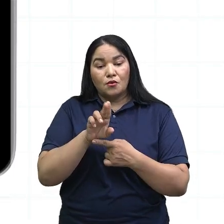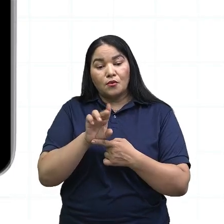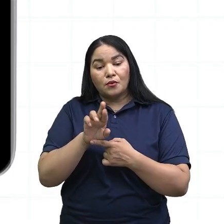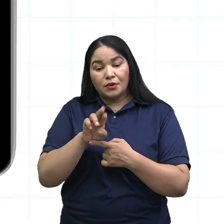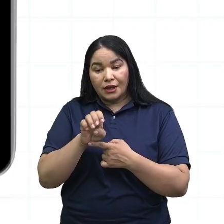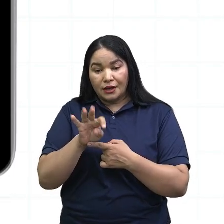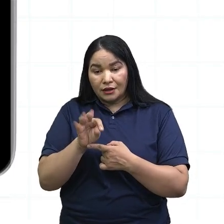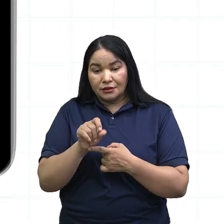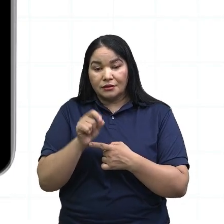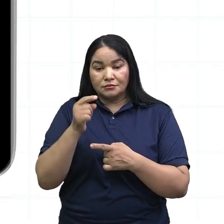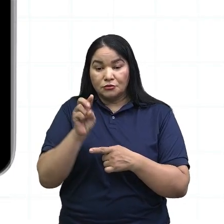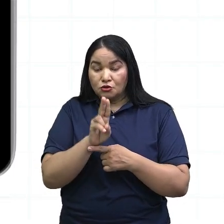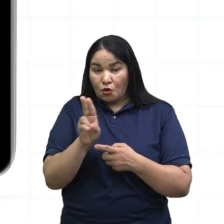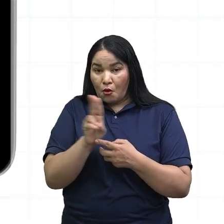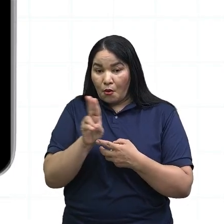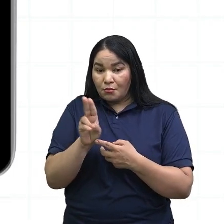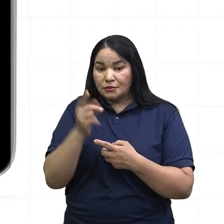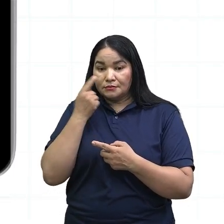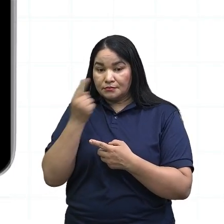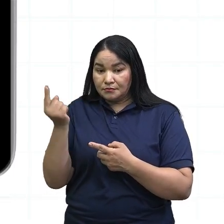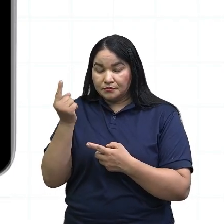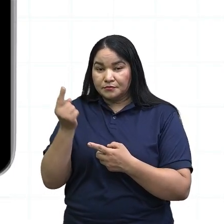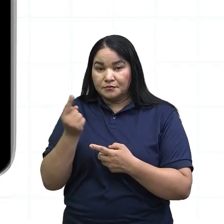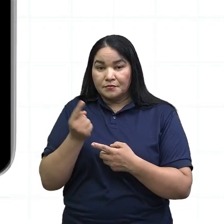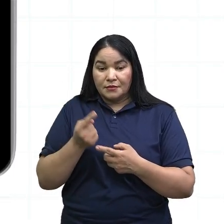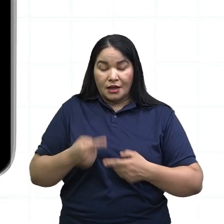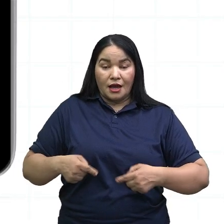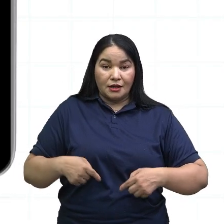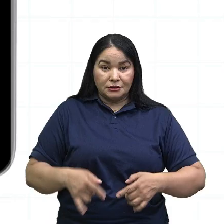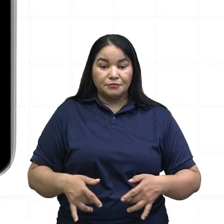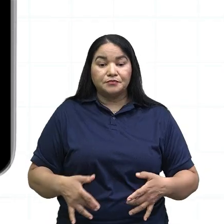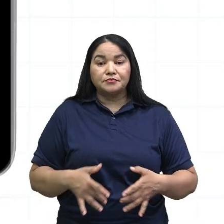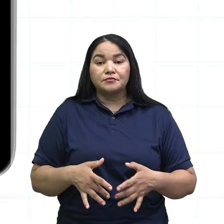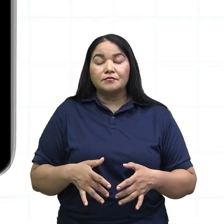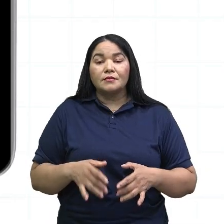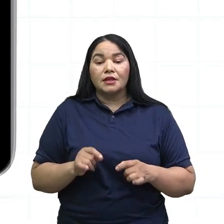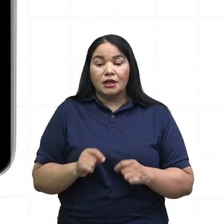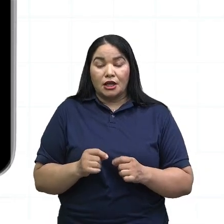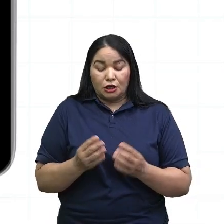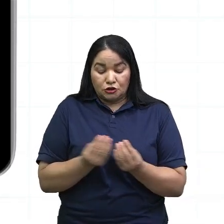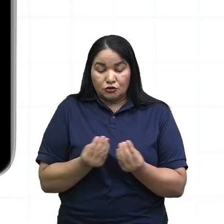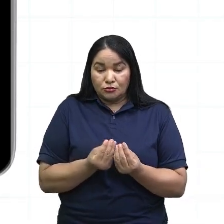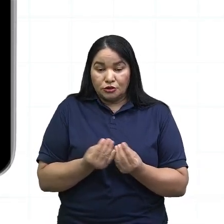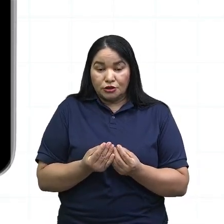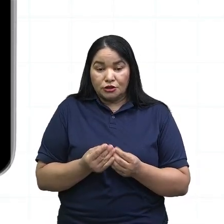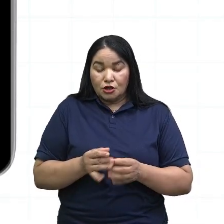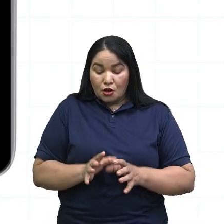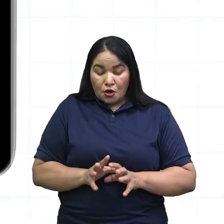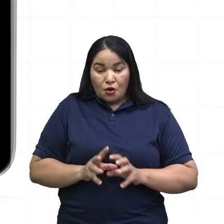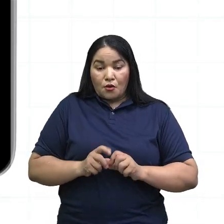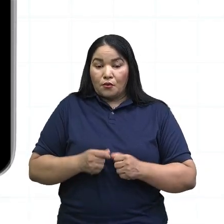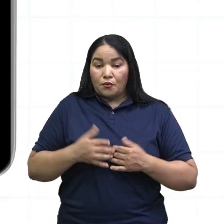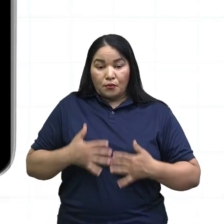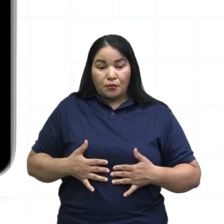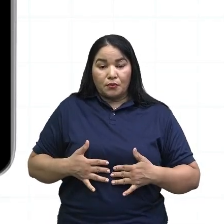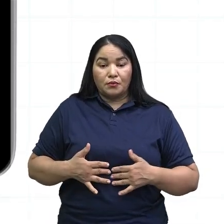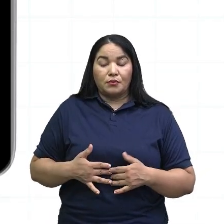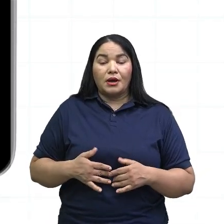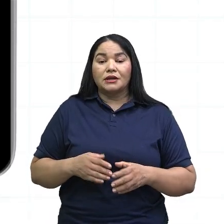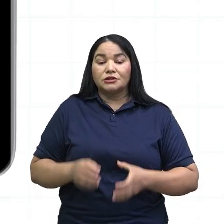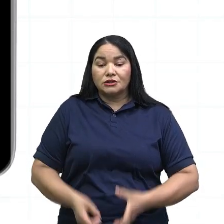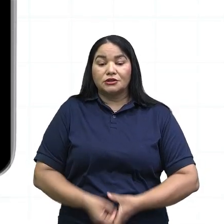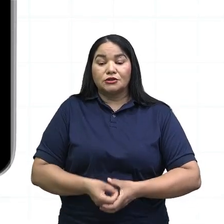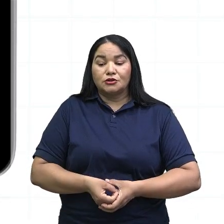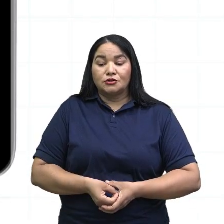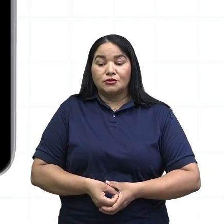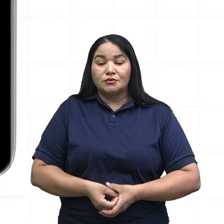Lembrando que a urina é tudo aquilo que não foi reabsorvido. E aí vai chegar nesse órgão aqui, ó, chamado de